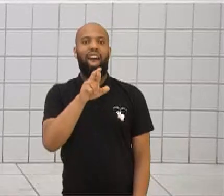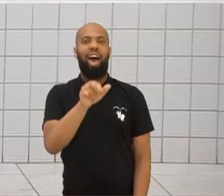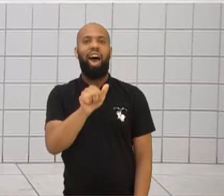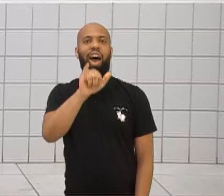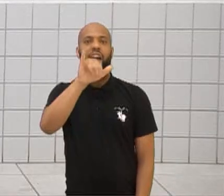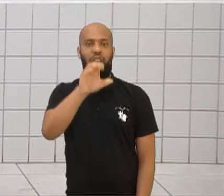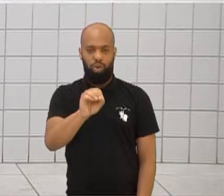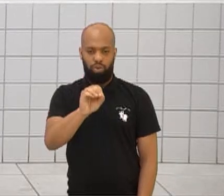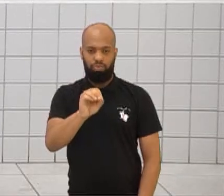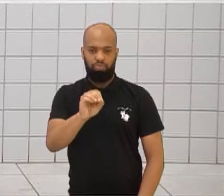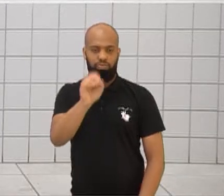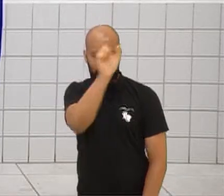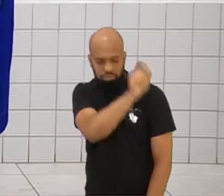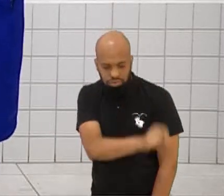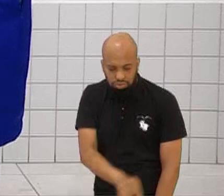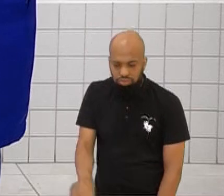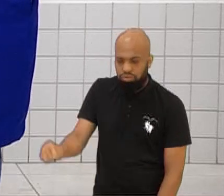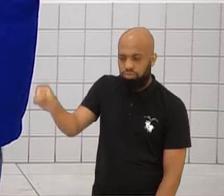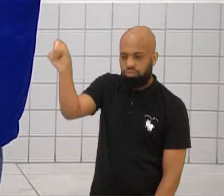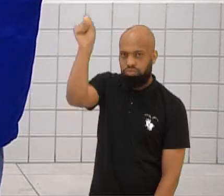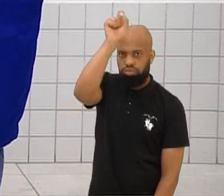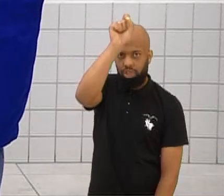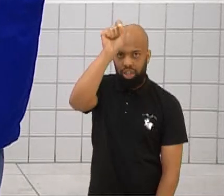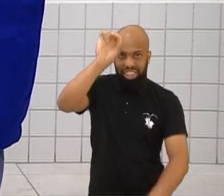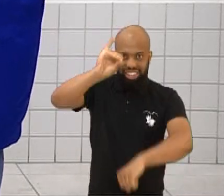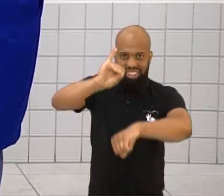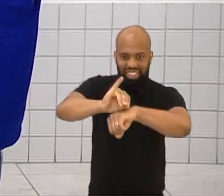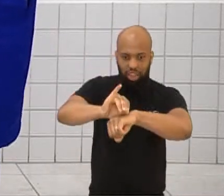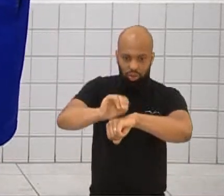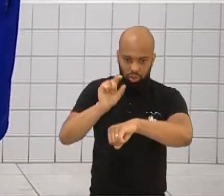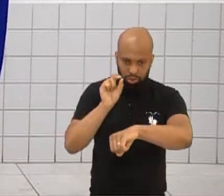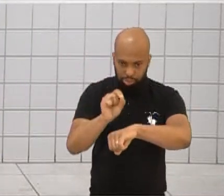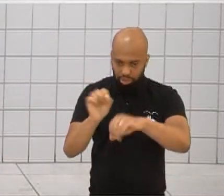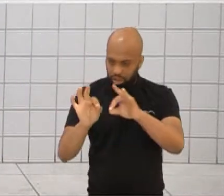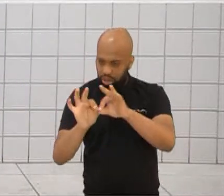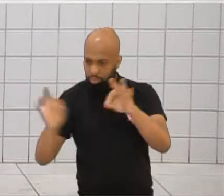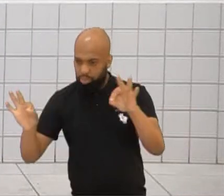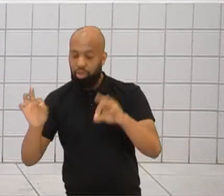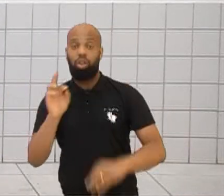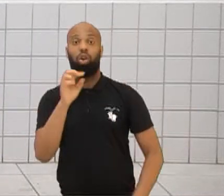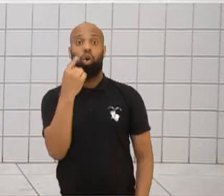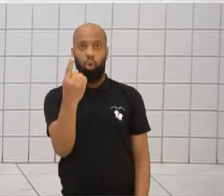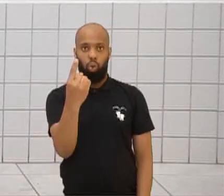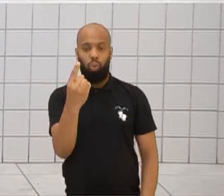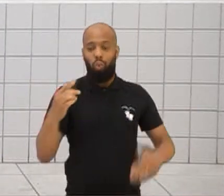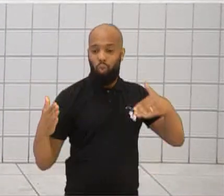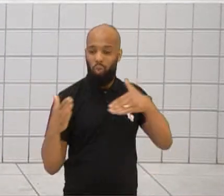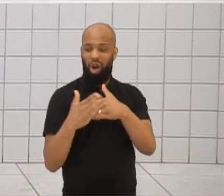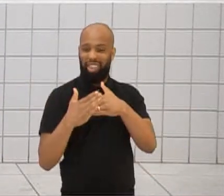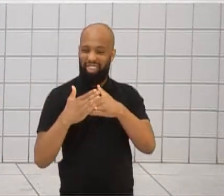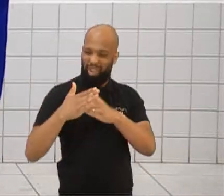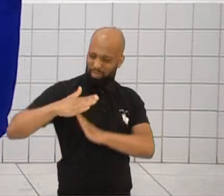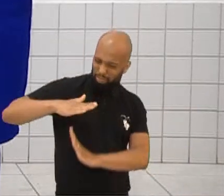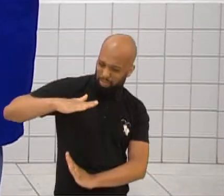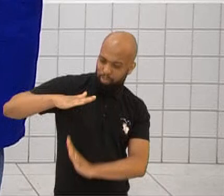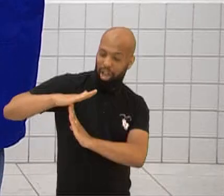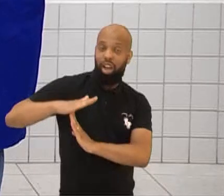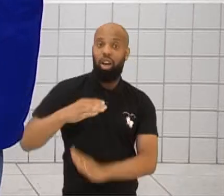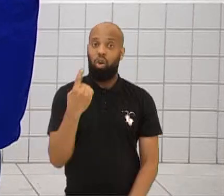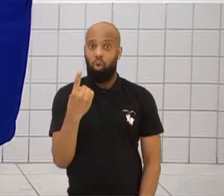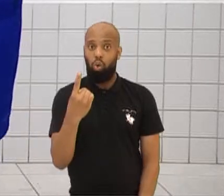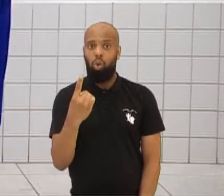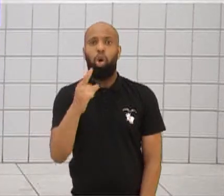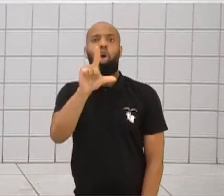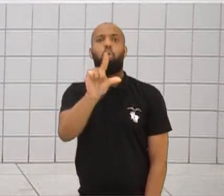1, tá? Então, a partir disso, a gente tem como definição que o valor máximo que vai ter é 1, e o